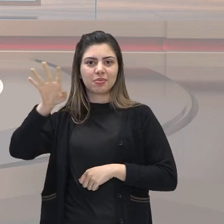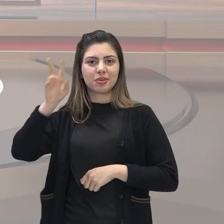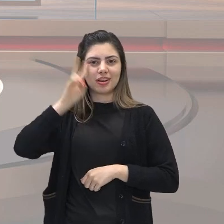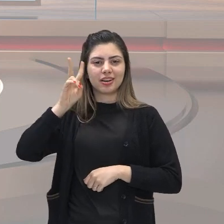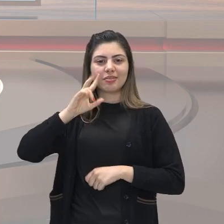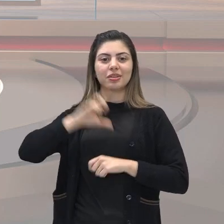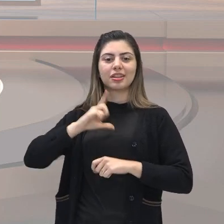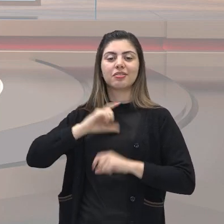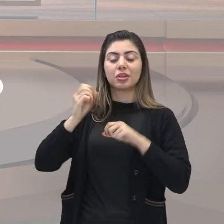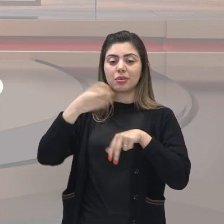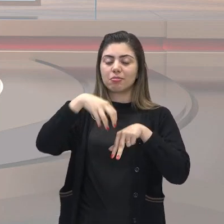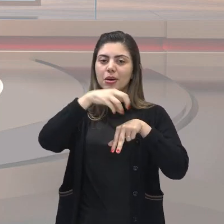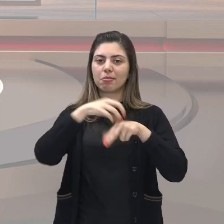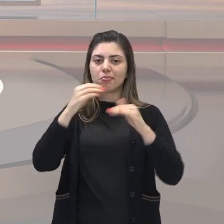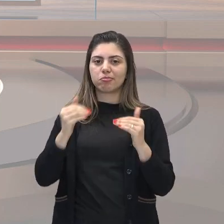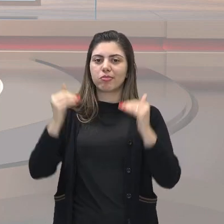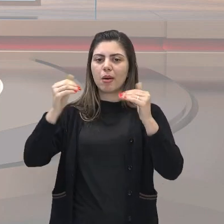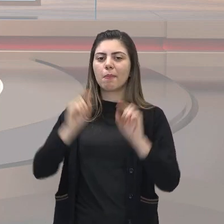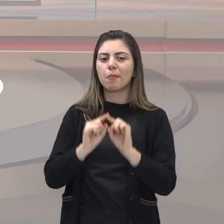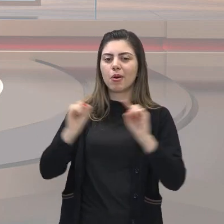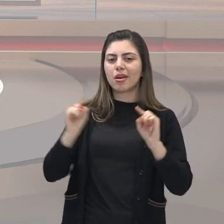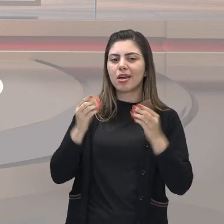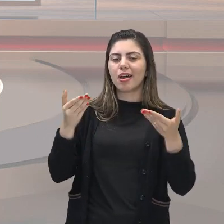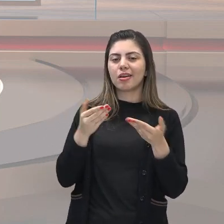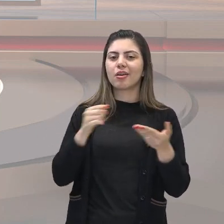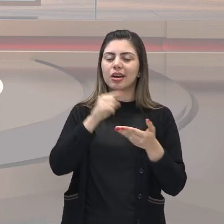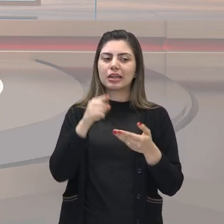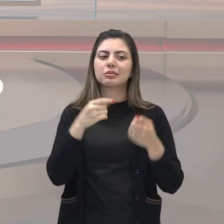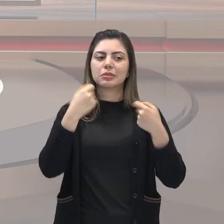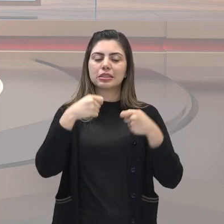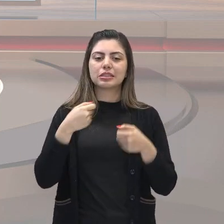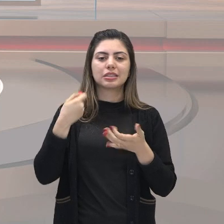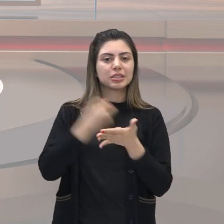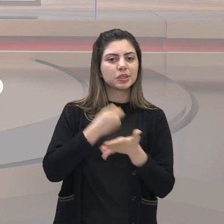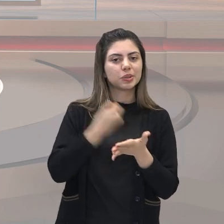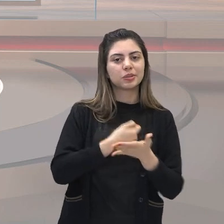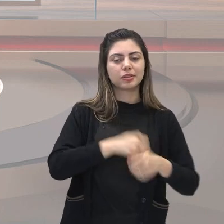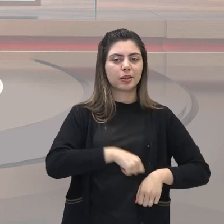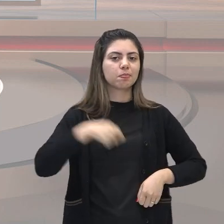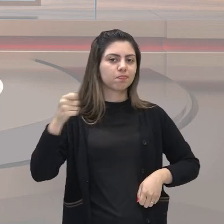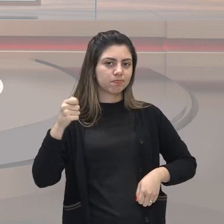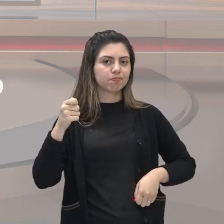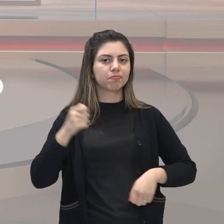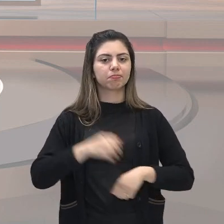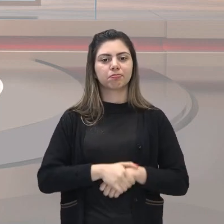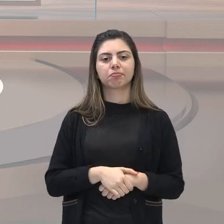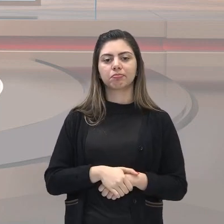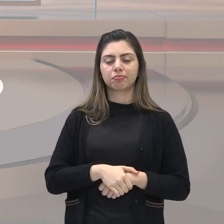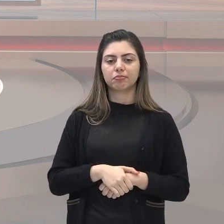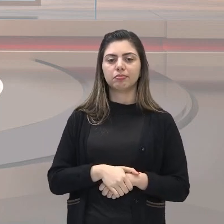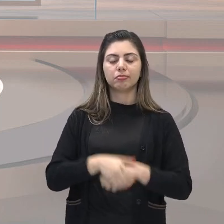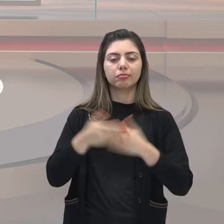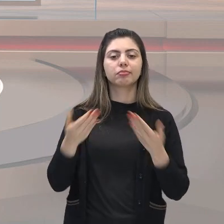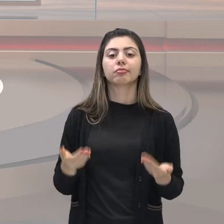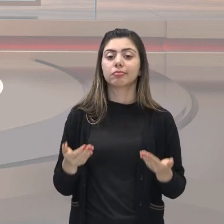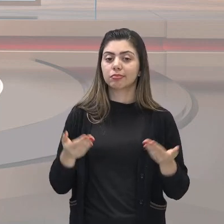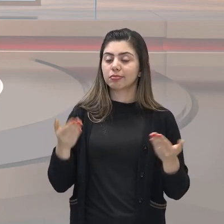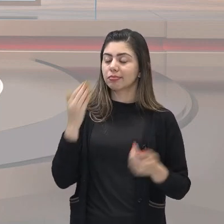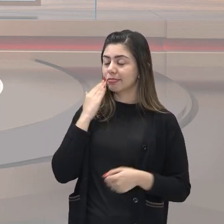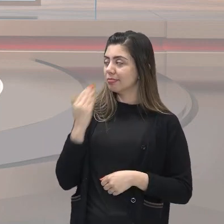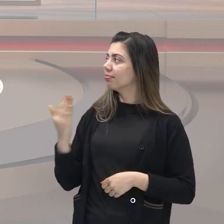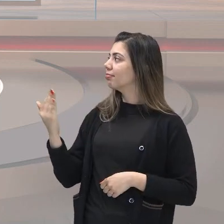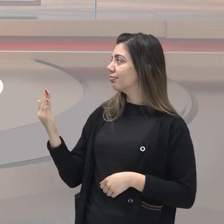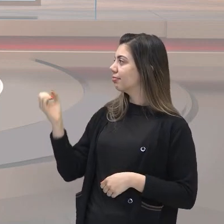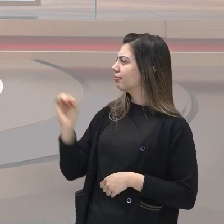pelas monarquias absolutistas, que agora elas também lutem pela sua liberdade, ok? Aqui do meu lado, aqui